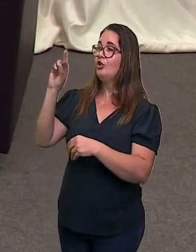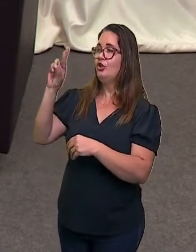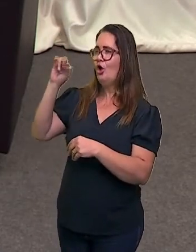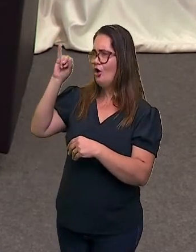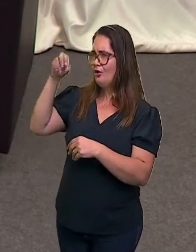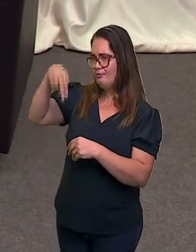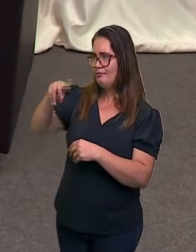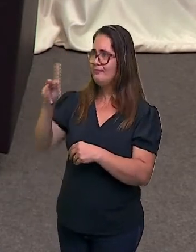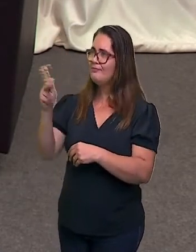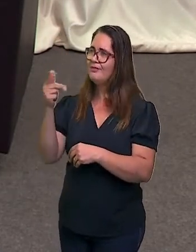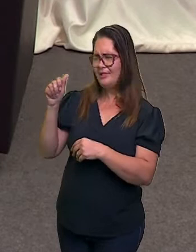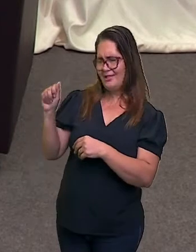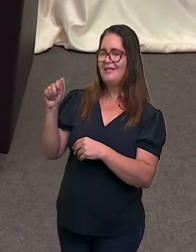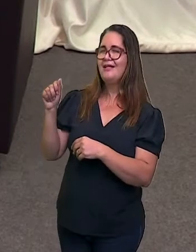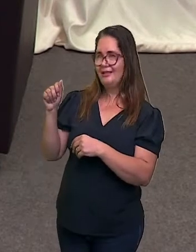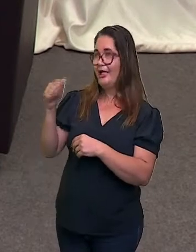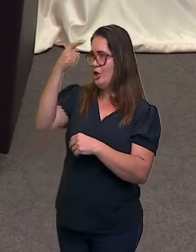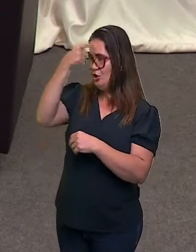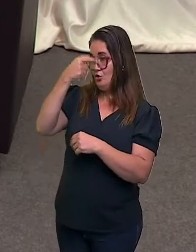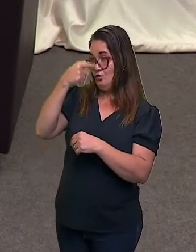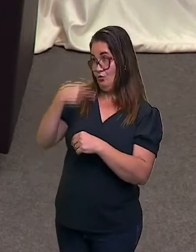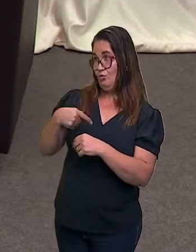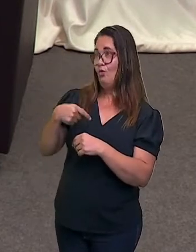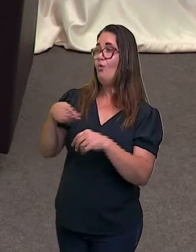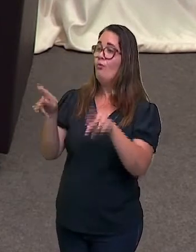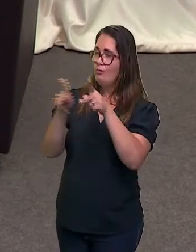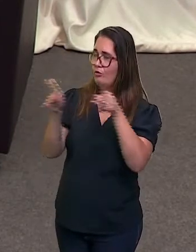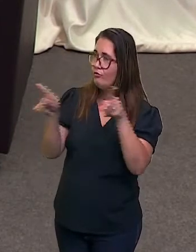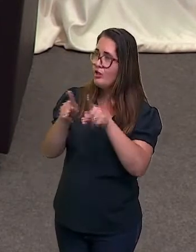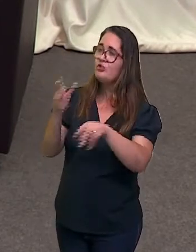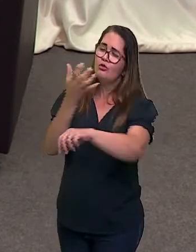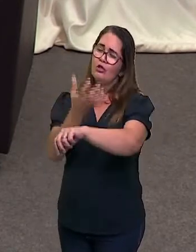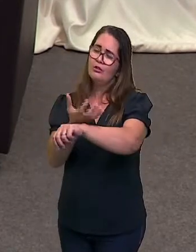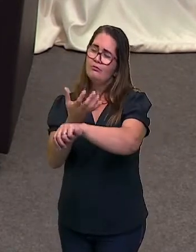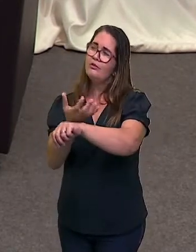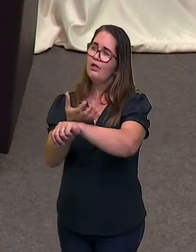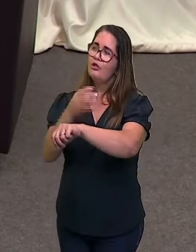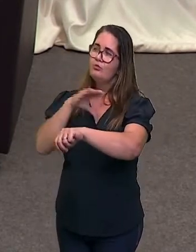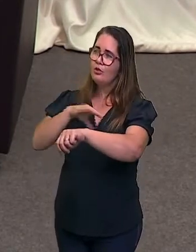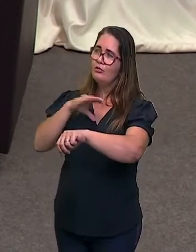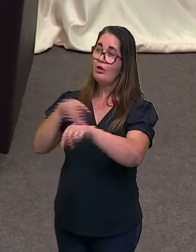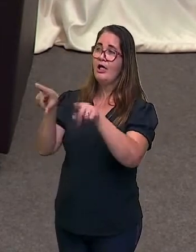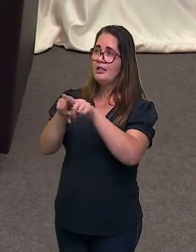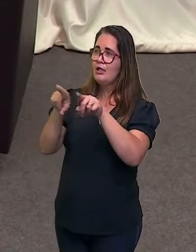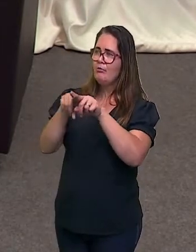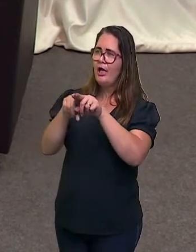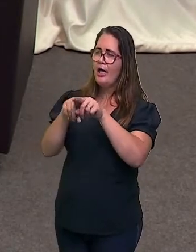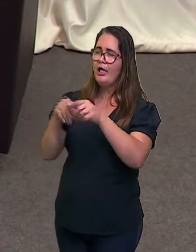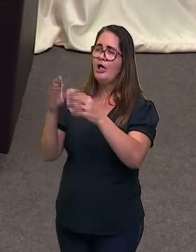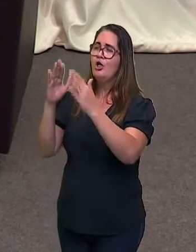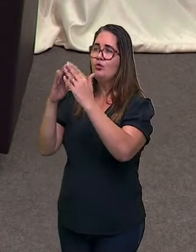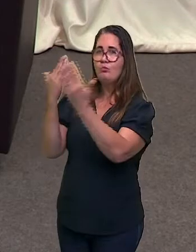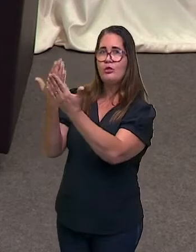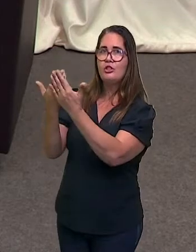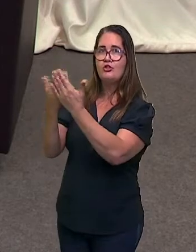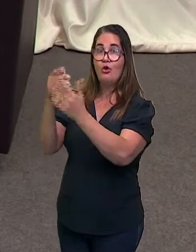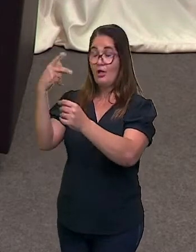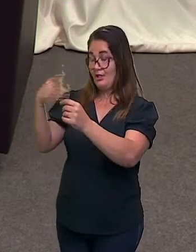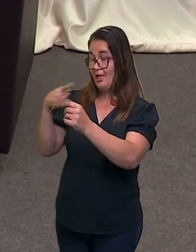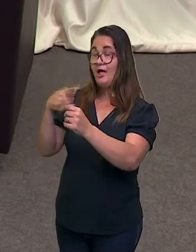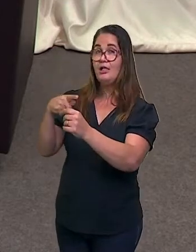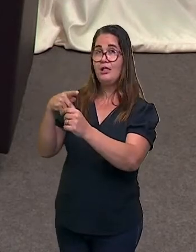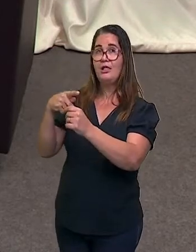Ferreira, muito conhecida como Dorinha, professora de língua portuguesa da Escola Municipal Realina Adelina